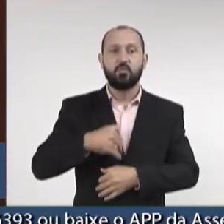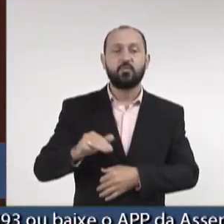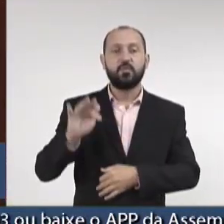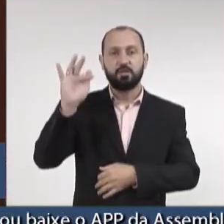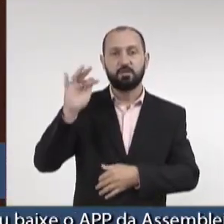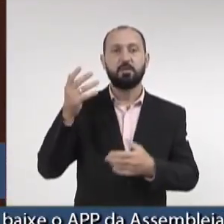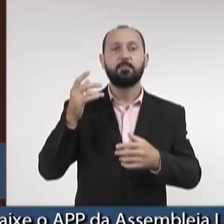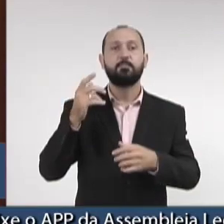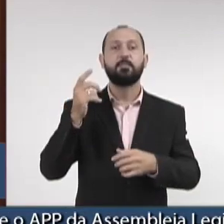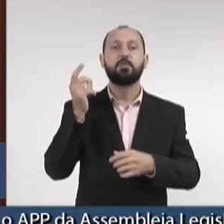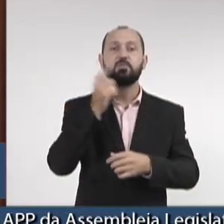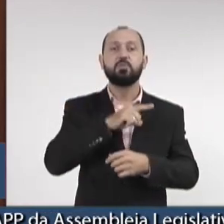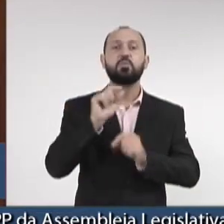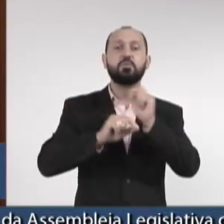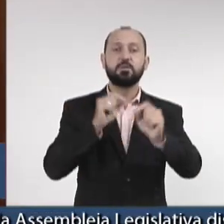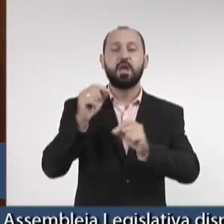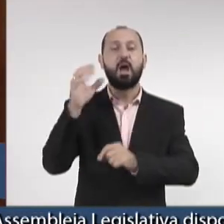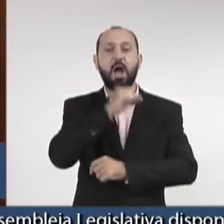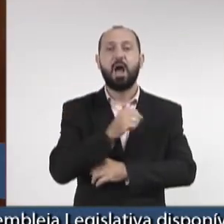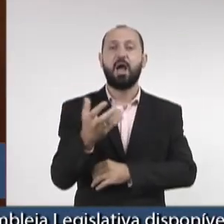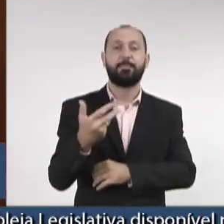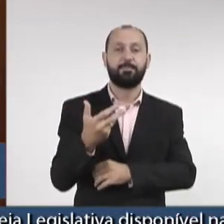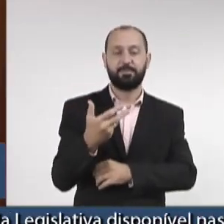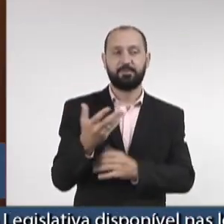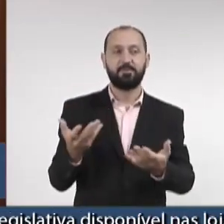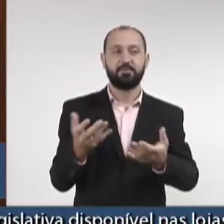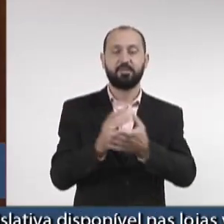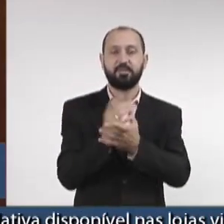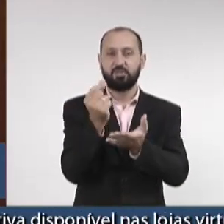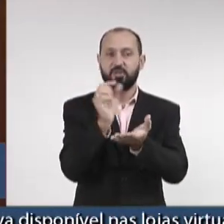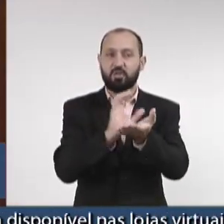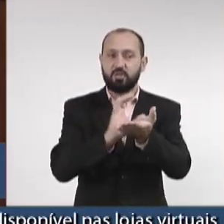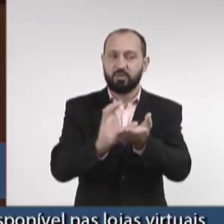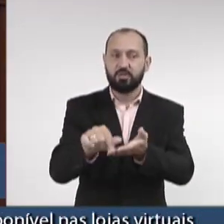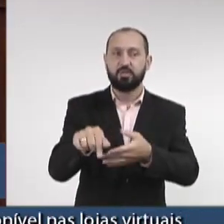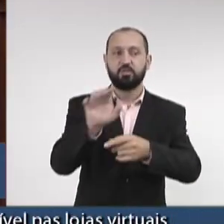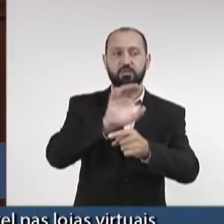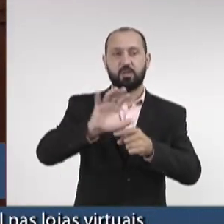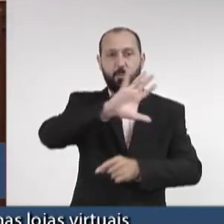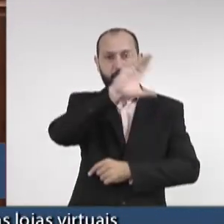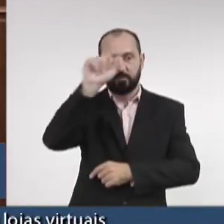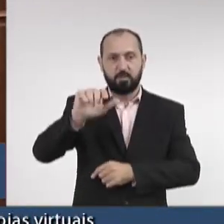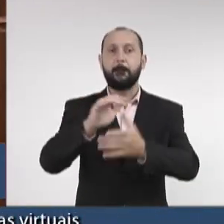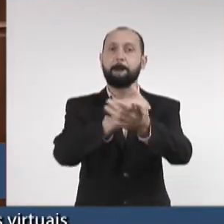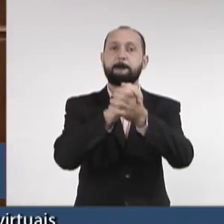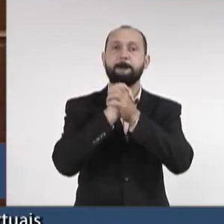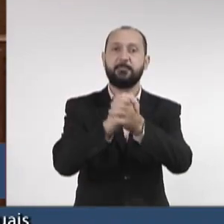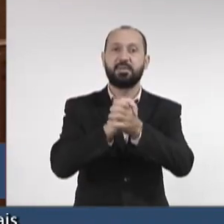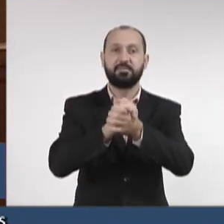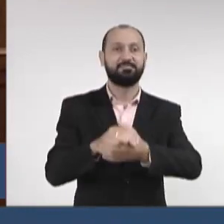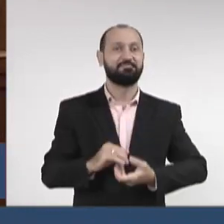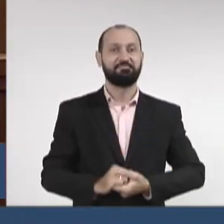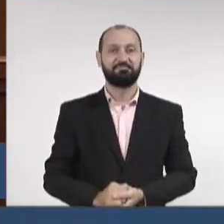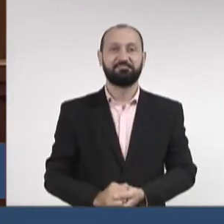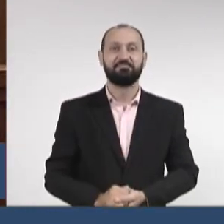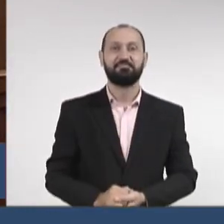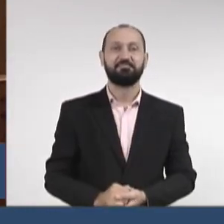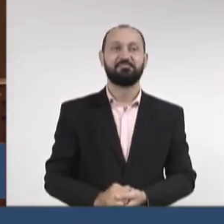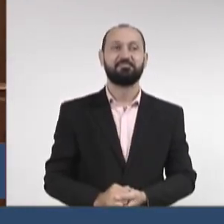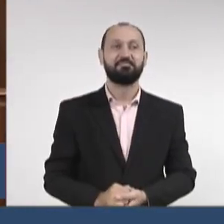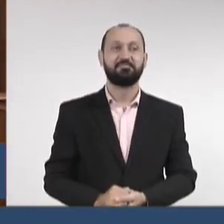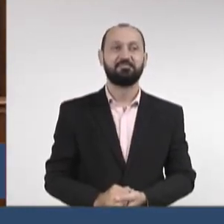Entra governo, sai governo, e a gente sempre está na mesma expectativa de que se resolva e encontre